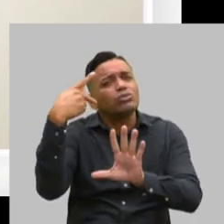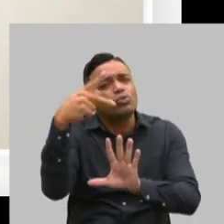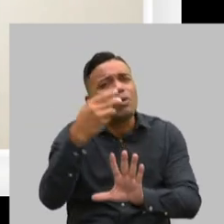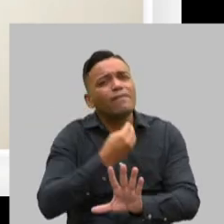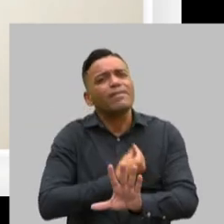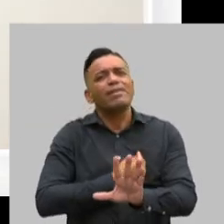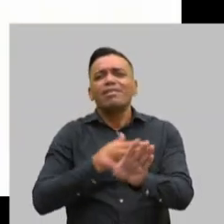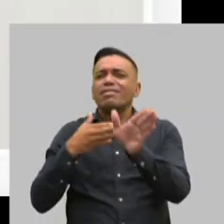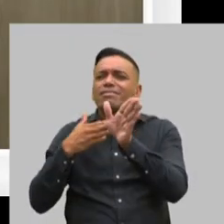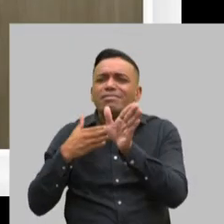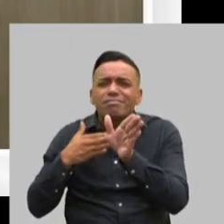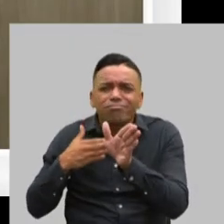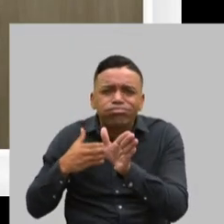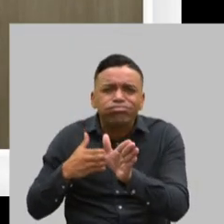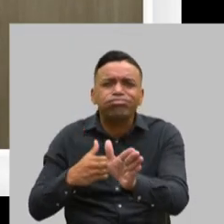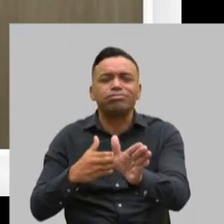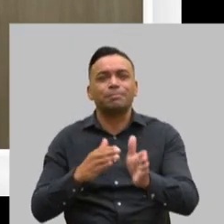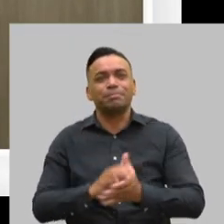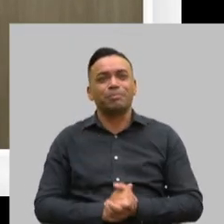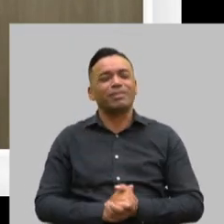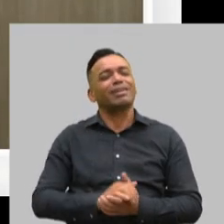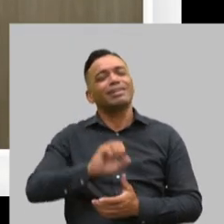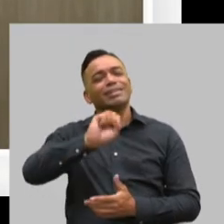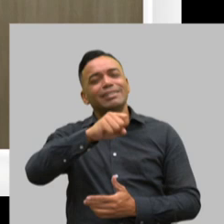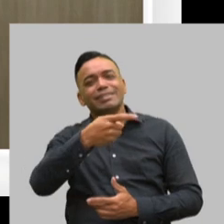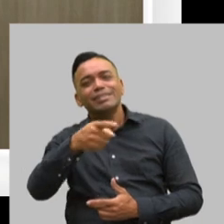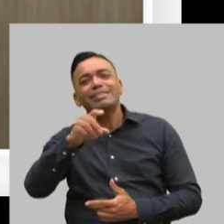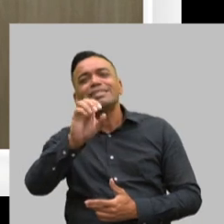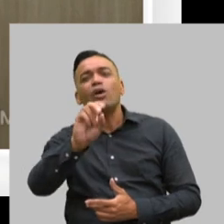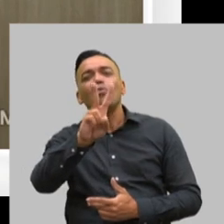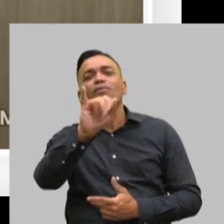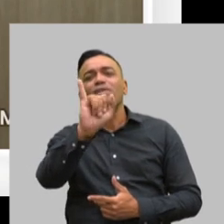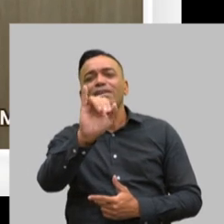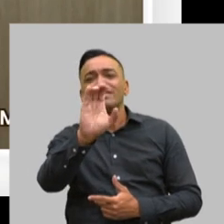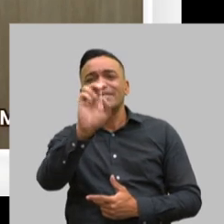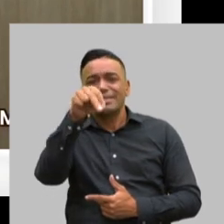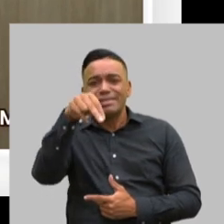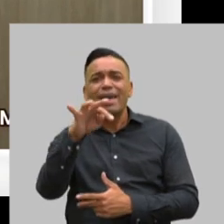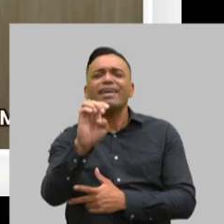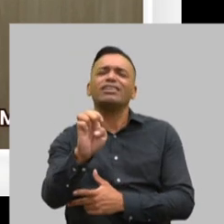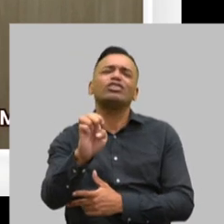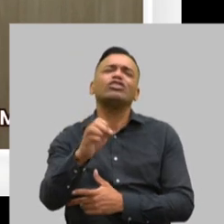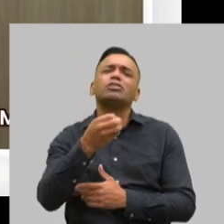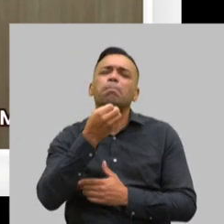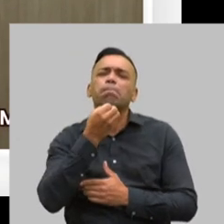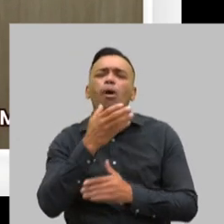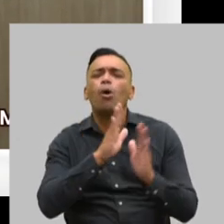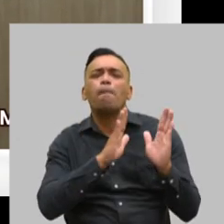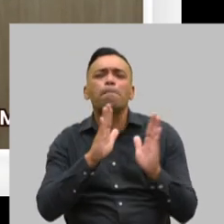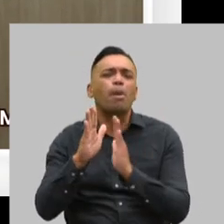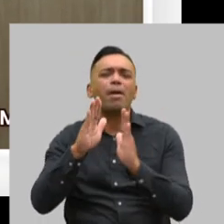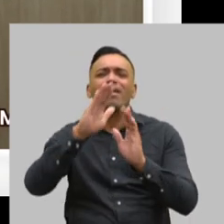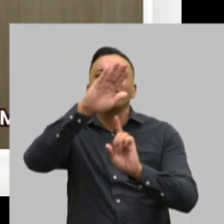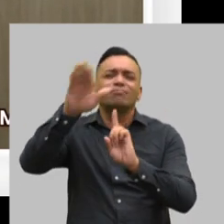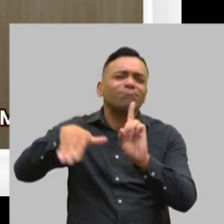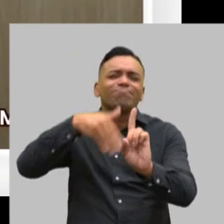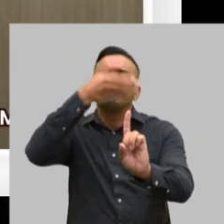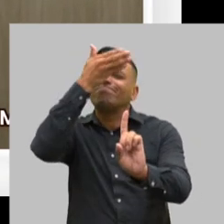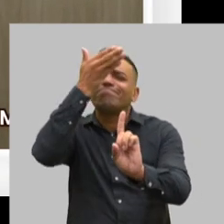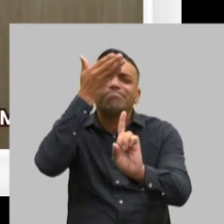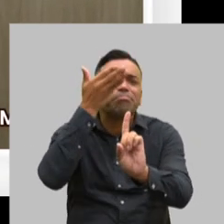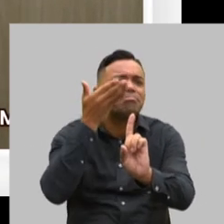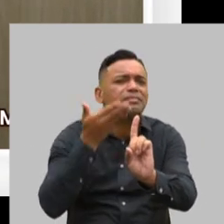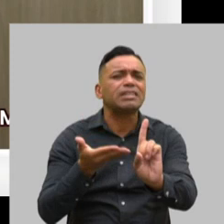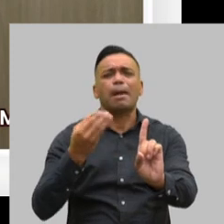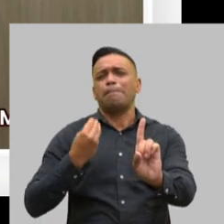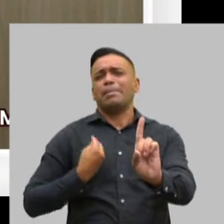seus caminhos. Dom Vicente, que alegria fazer parte desse momento. Momento de celebrar a grandeza da sua presença